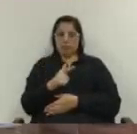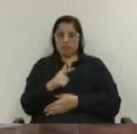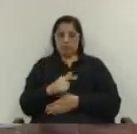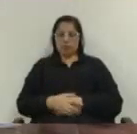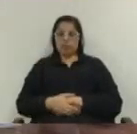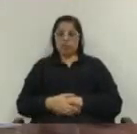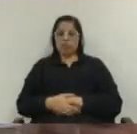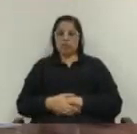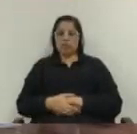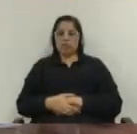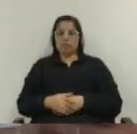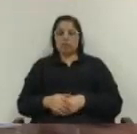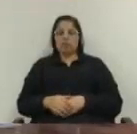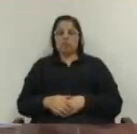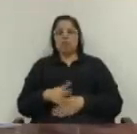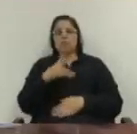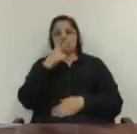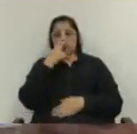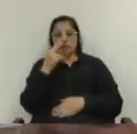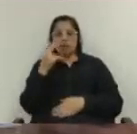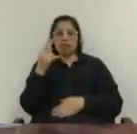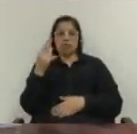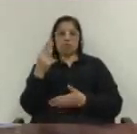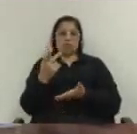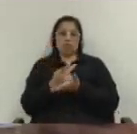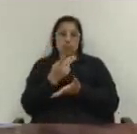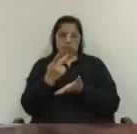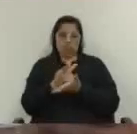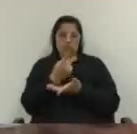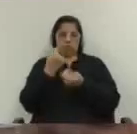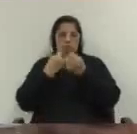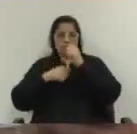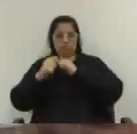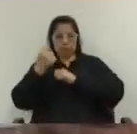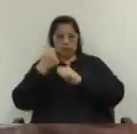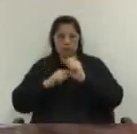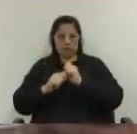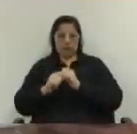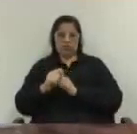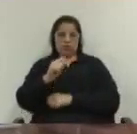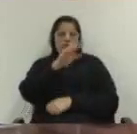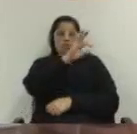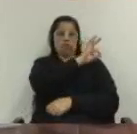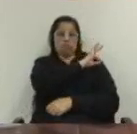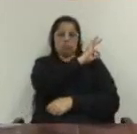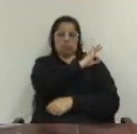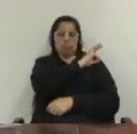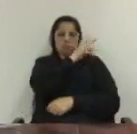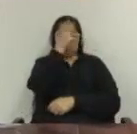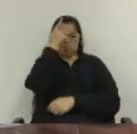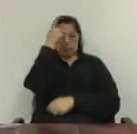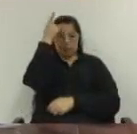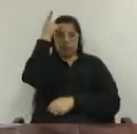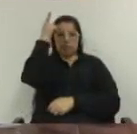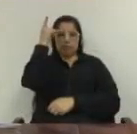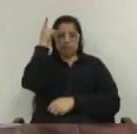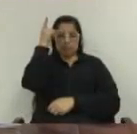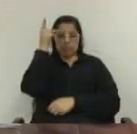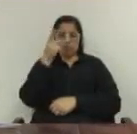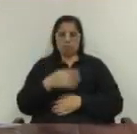só é mais um ato de improbidade administrativa por parte do senhor prefeito de Limeira, Dr.